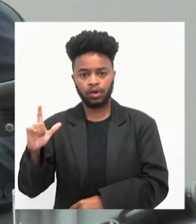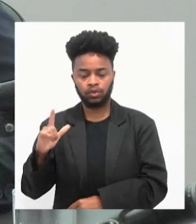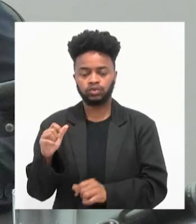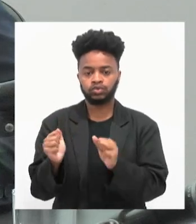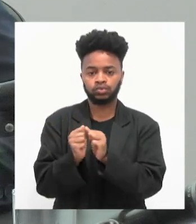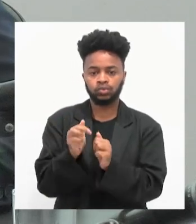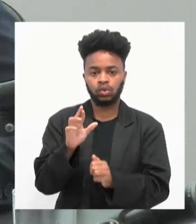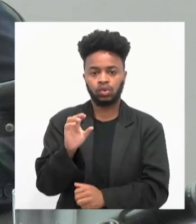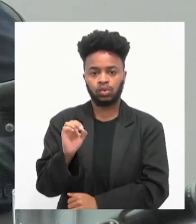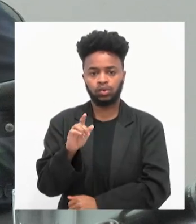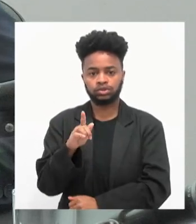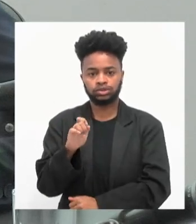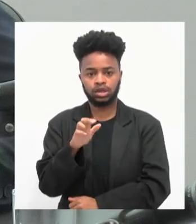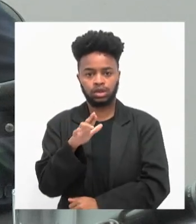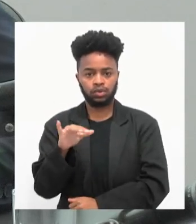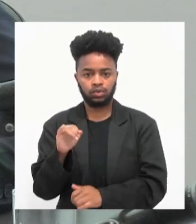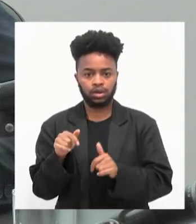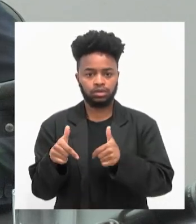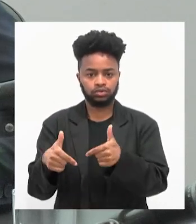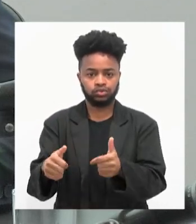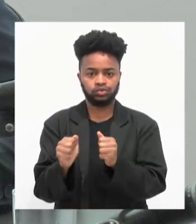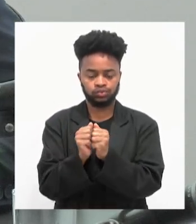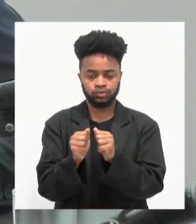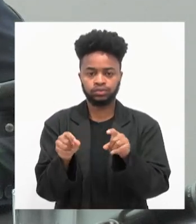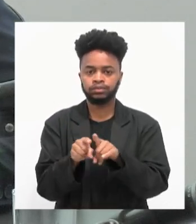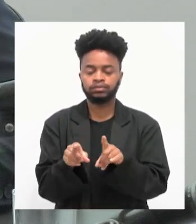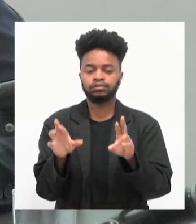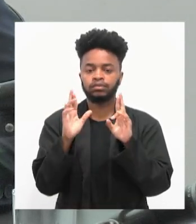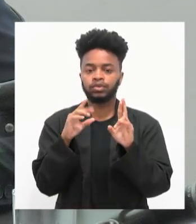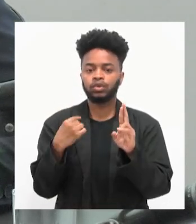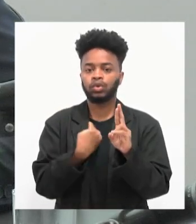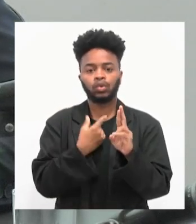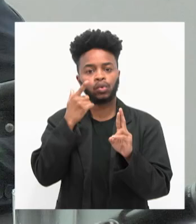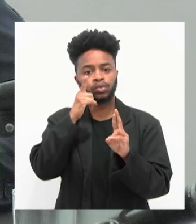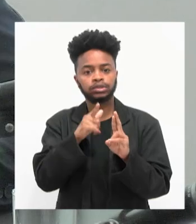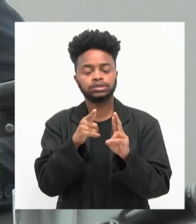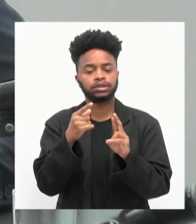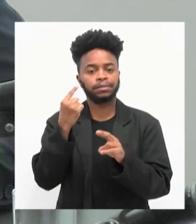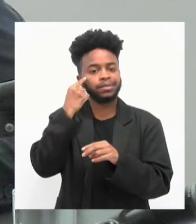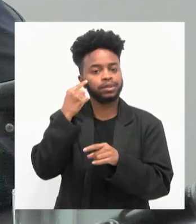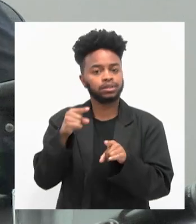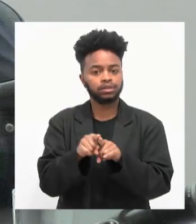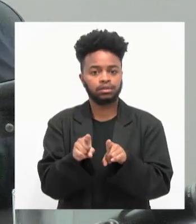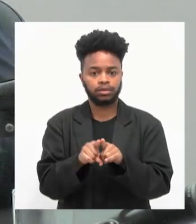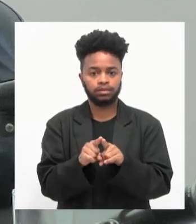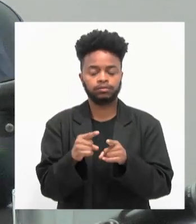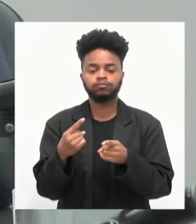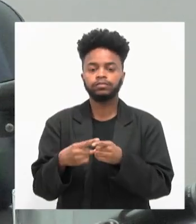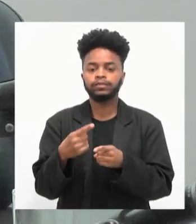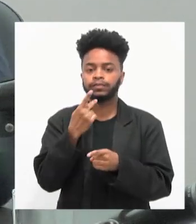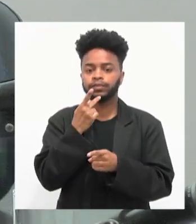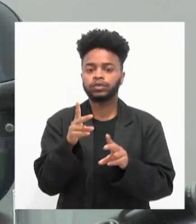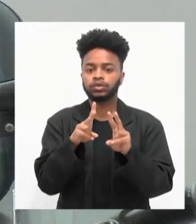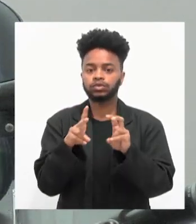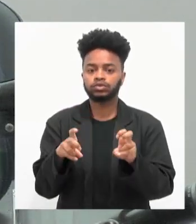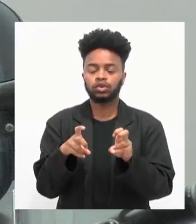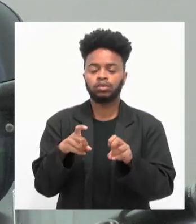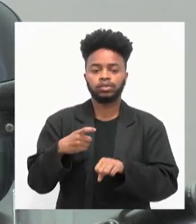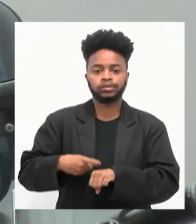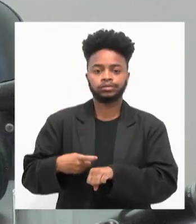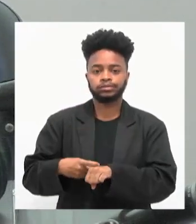tiveram juntos nas operações, e que a gente possa se debruçar também, que aqui a gente está falando de endurecer com a PM,